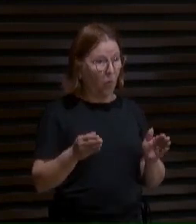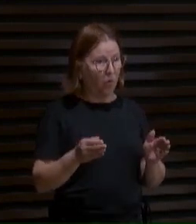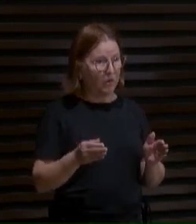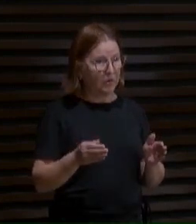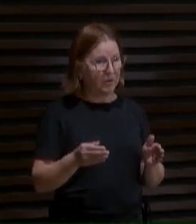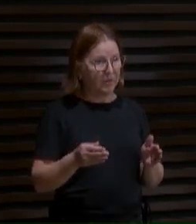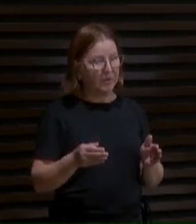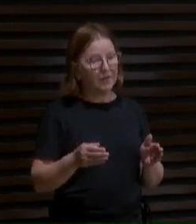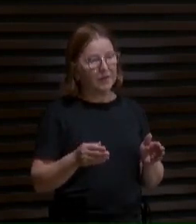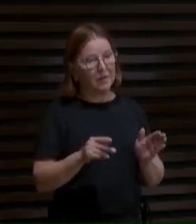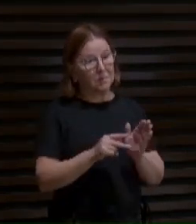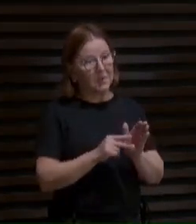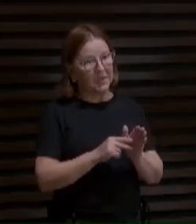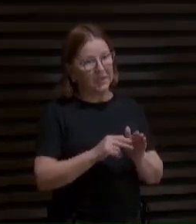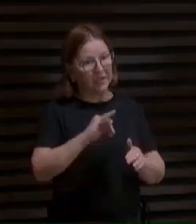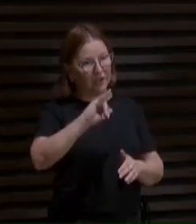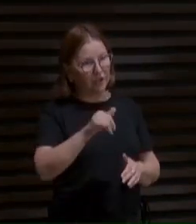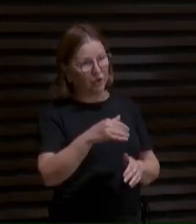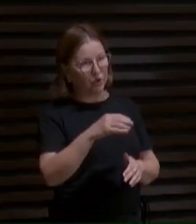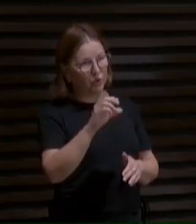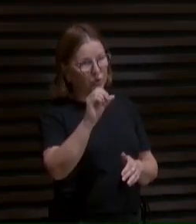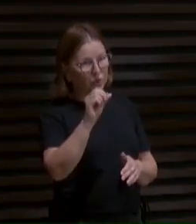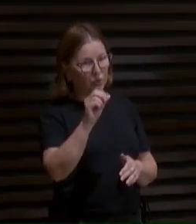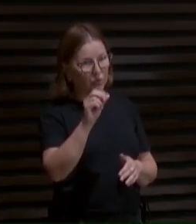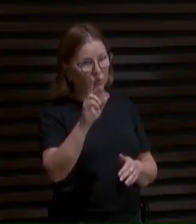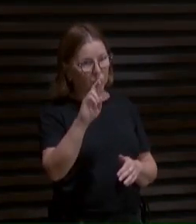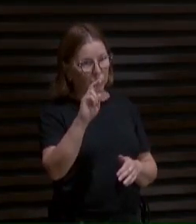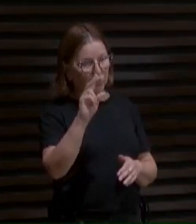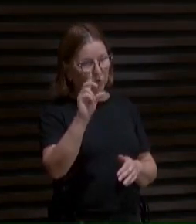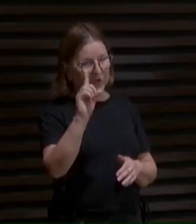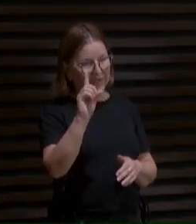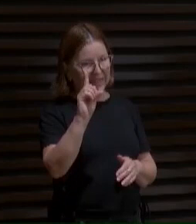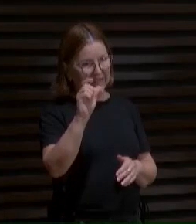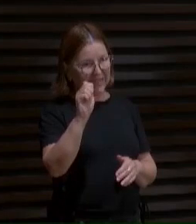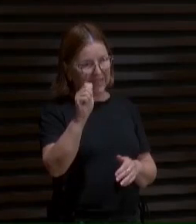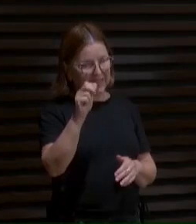o Gerizim e o Ebal está ali na frente.